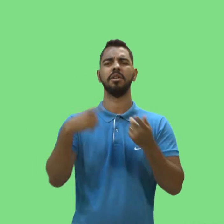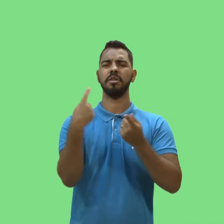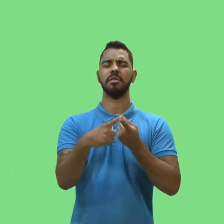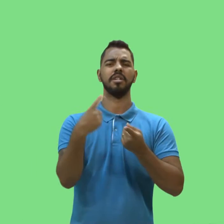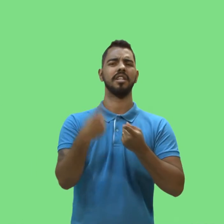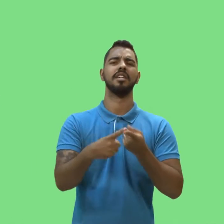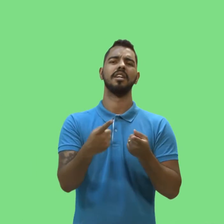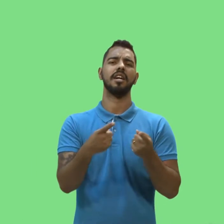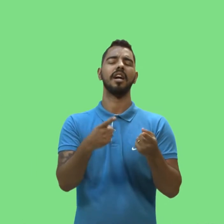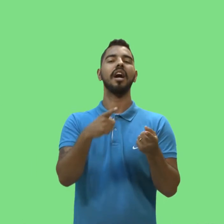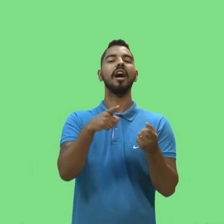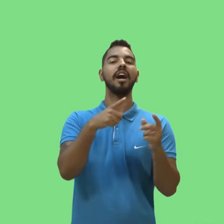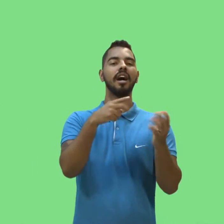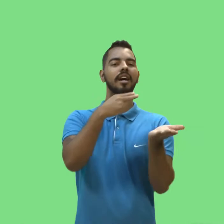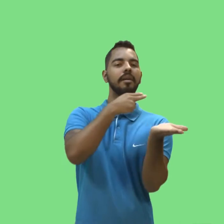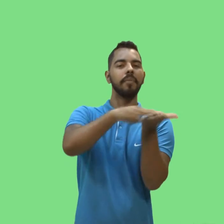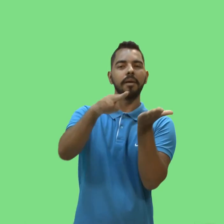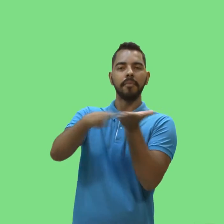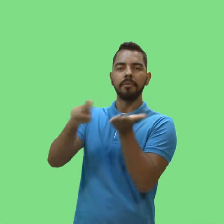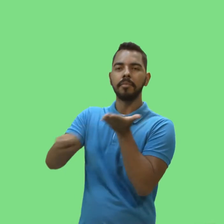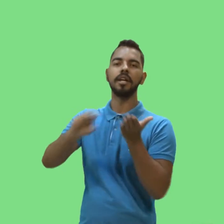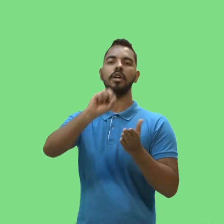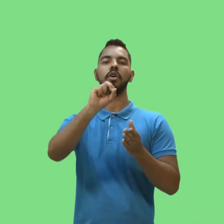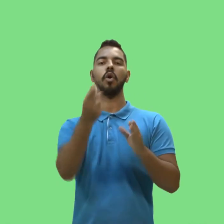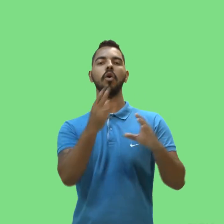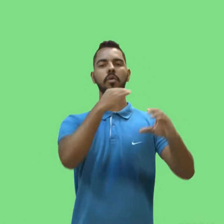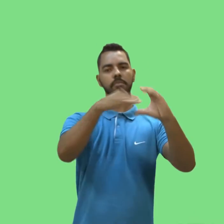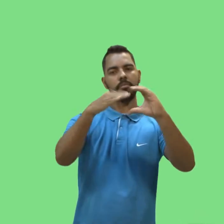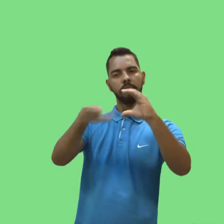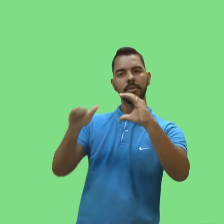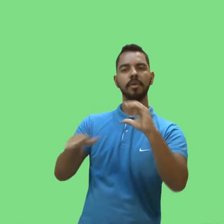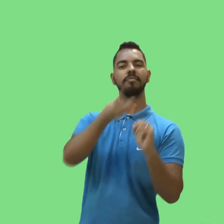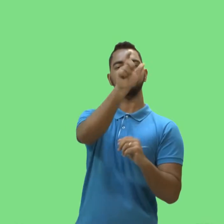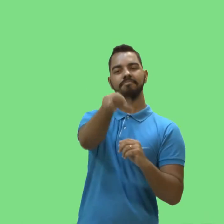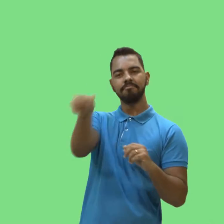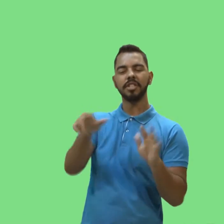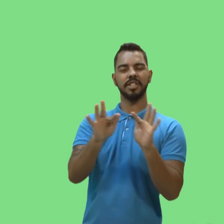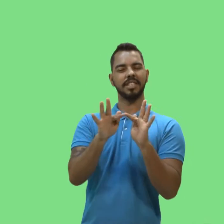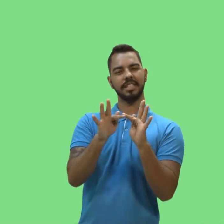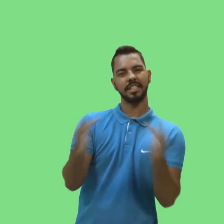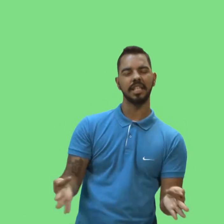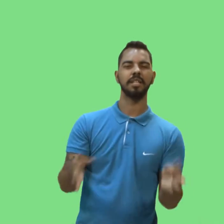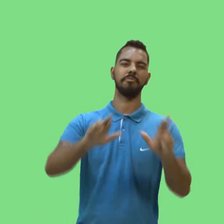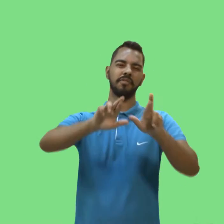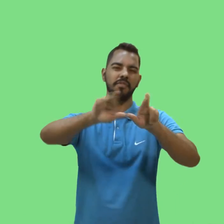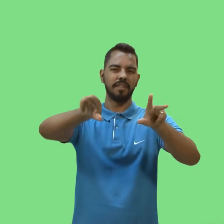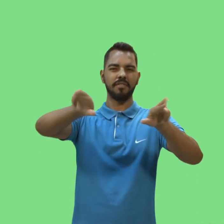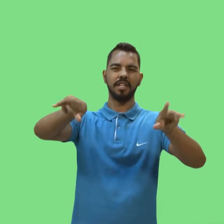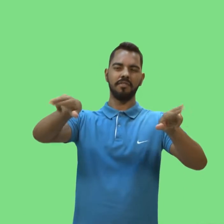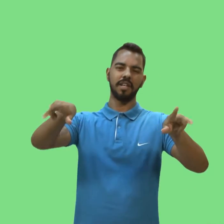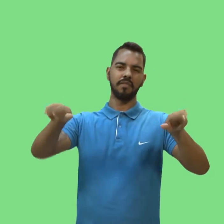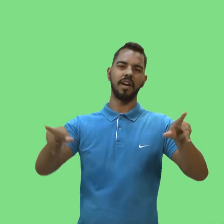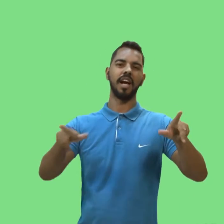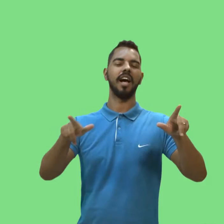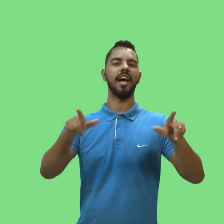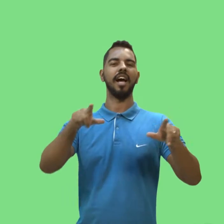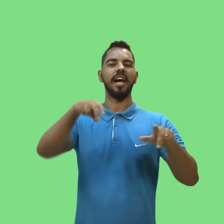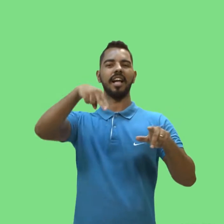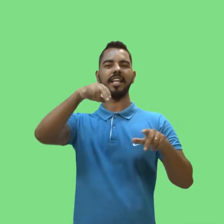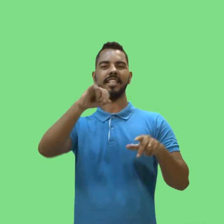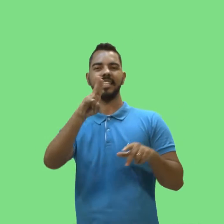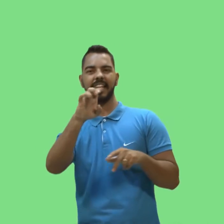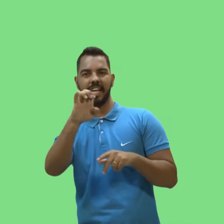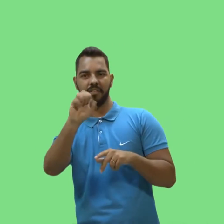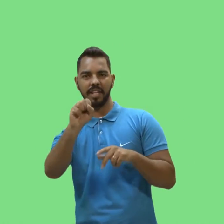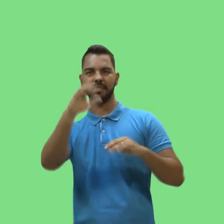mala direta, temos que ter vários cuidados, e um dos cuidados que se deve tomar na produção da mala direta é com o aspecto